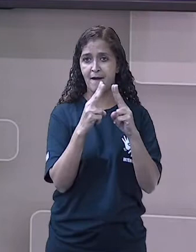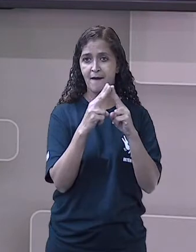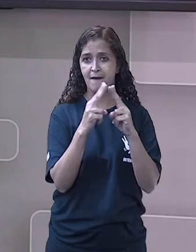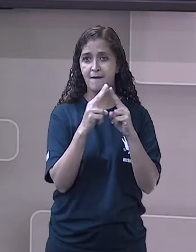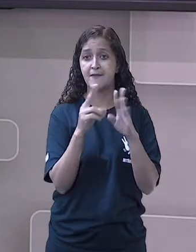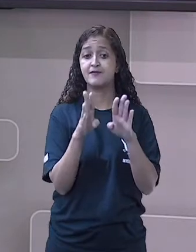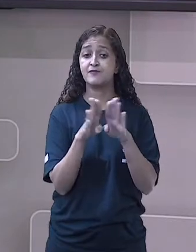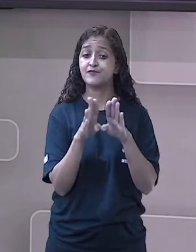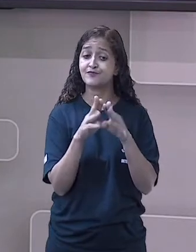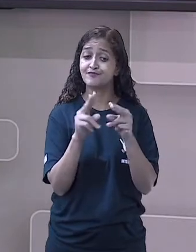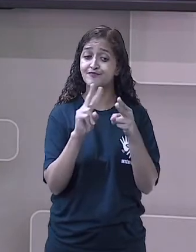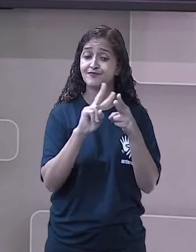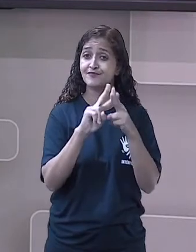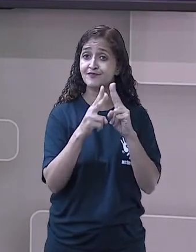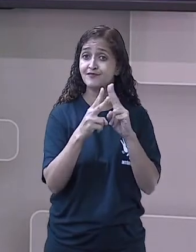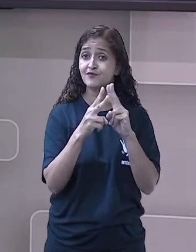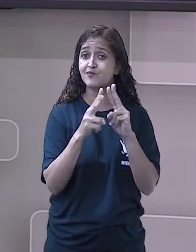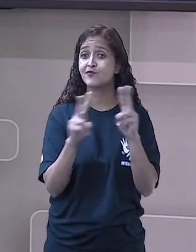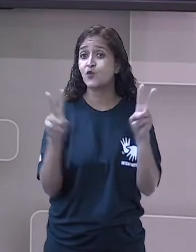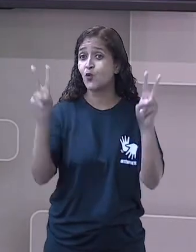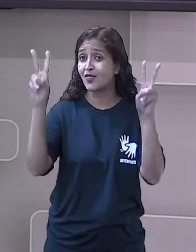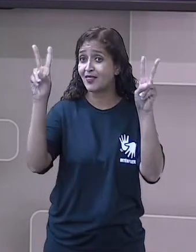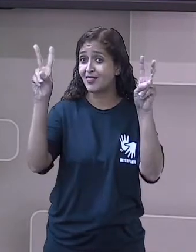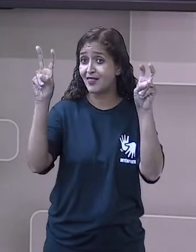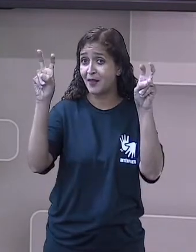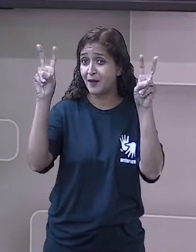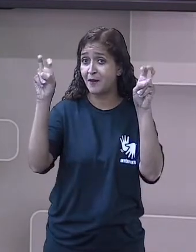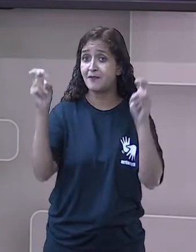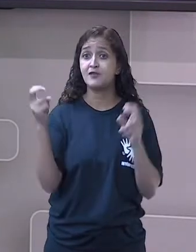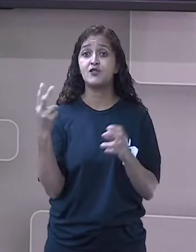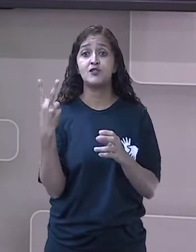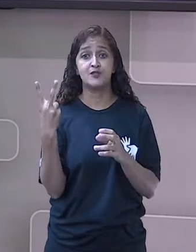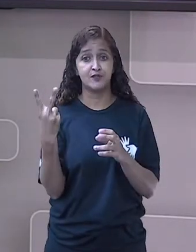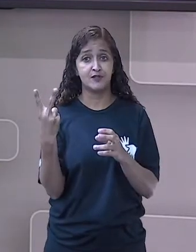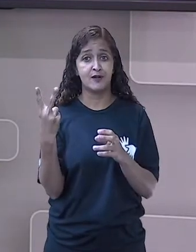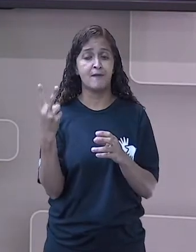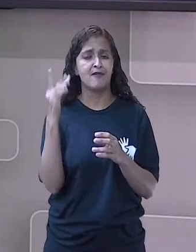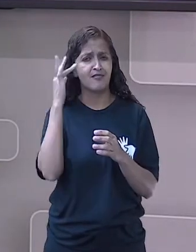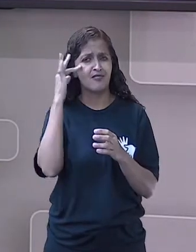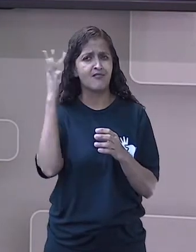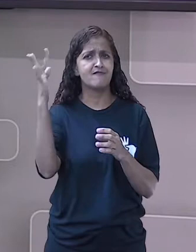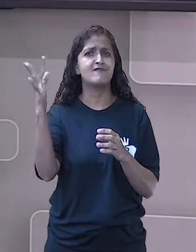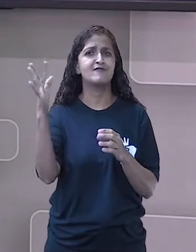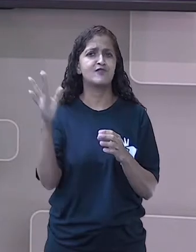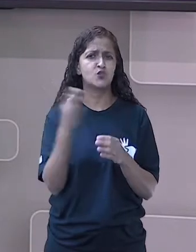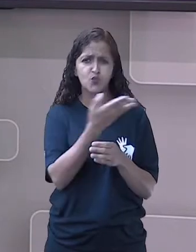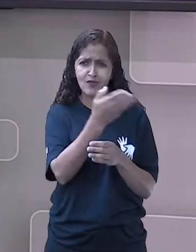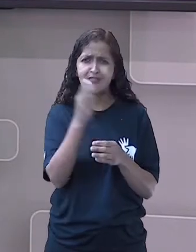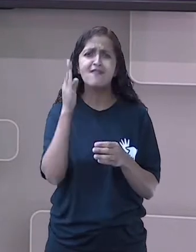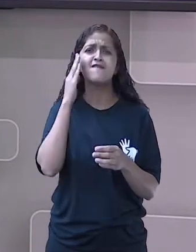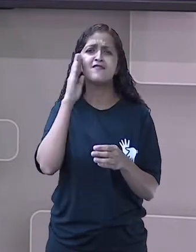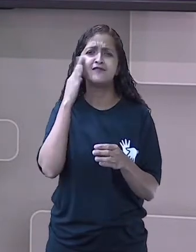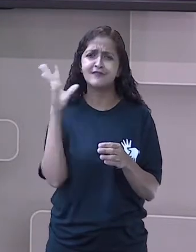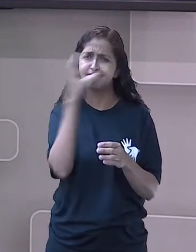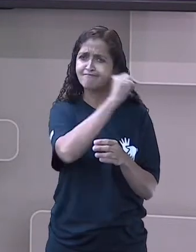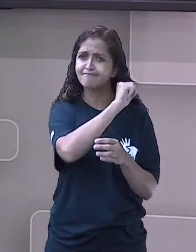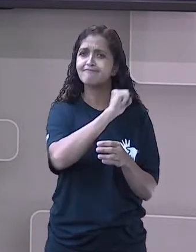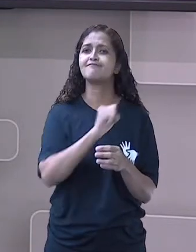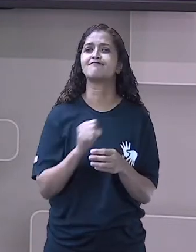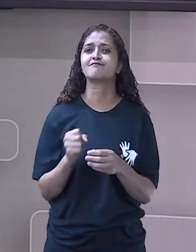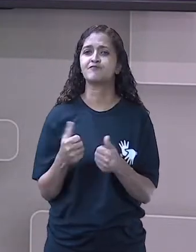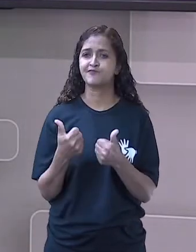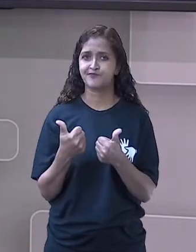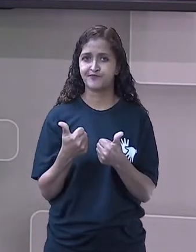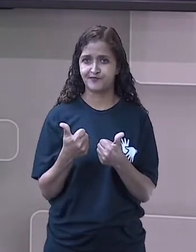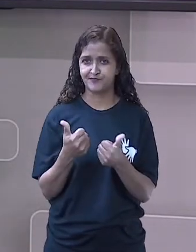mas porque elas são bem simples e fáceis de fazer, eu tenho certeza que vocês vão pegar rapidinho, tá